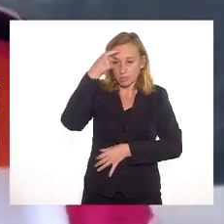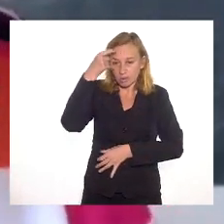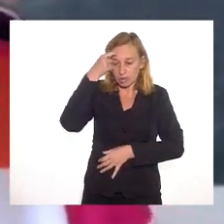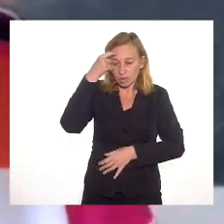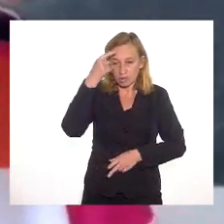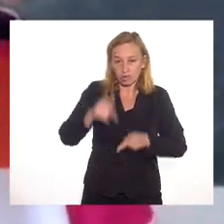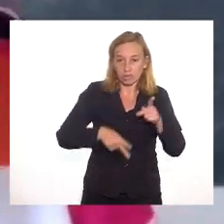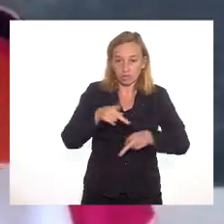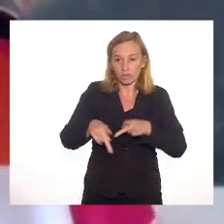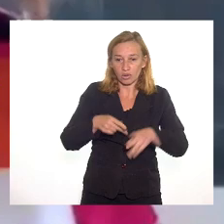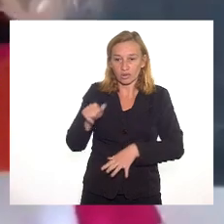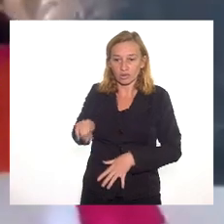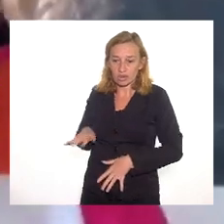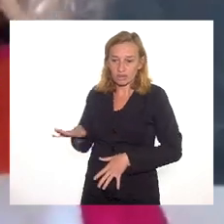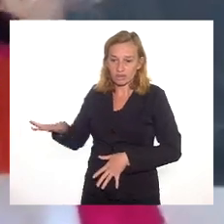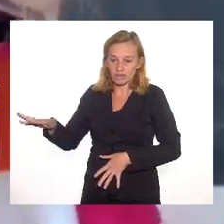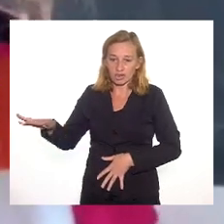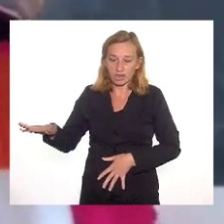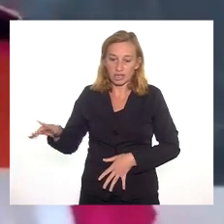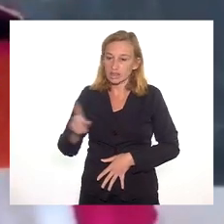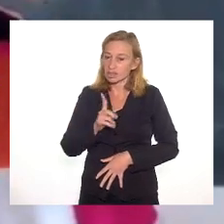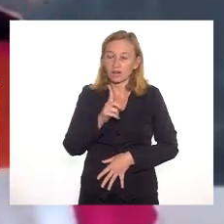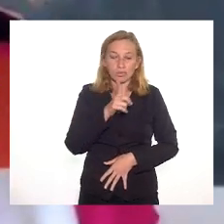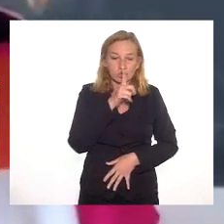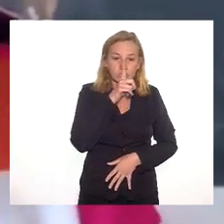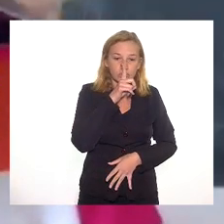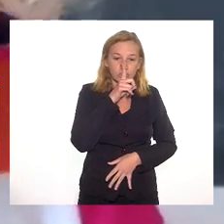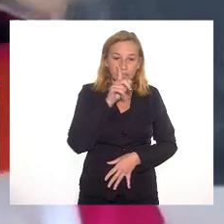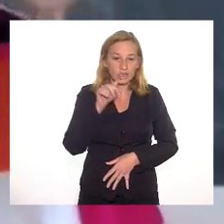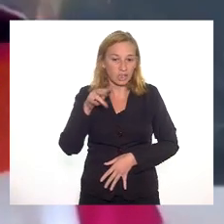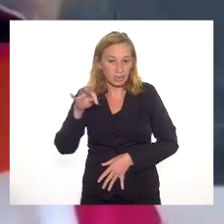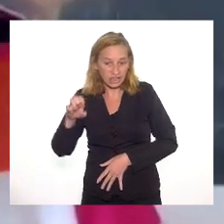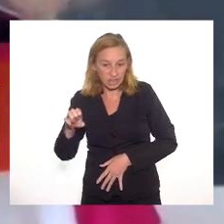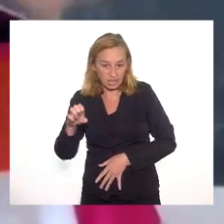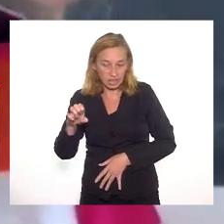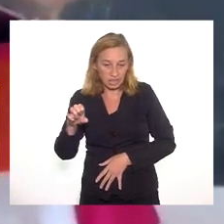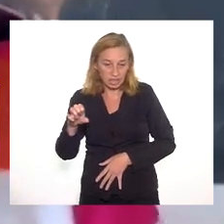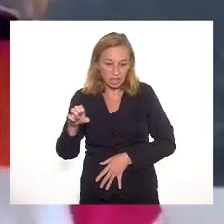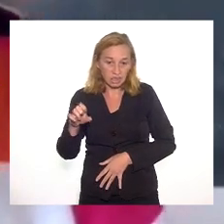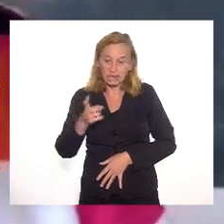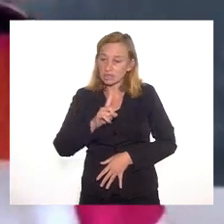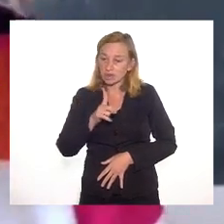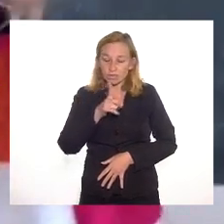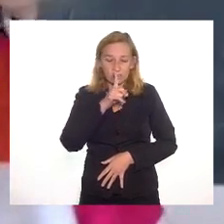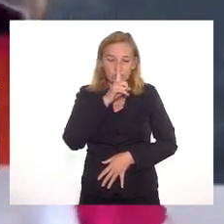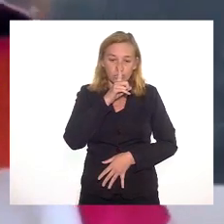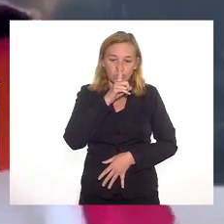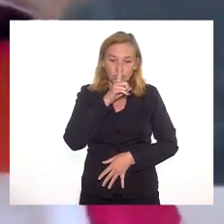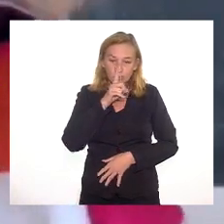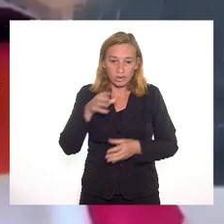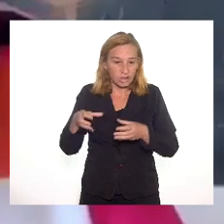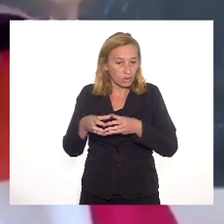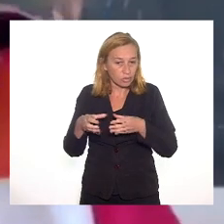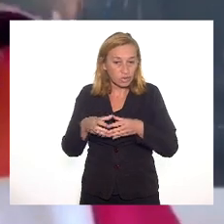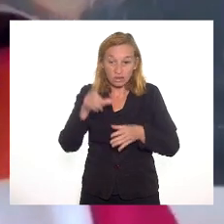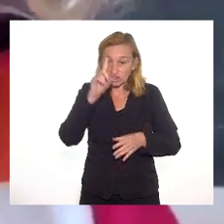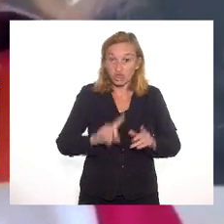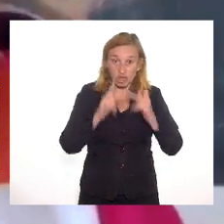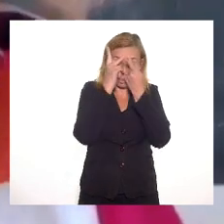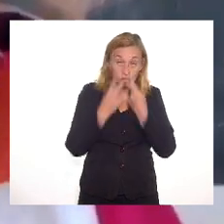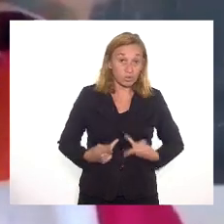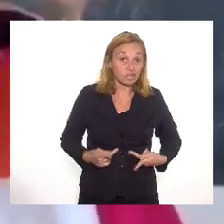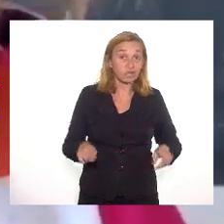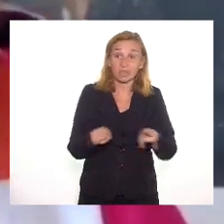povo favelado. Não me intimidarei, meu gabinete não se intimidará, a Comissão de Direitos Humanos